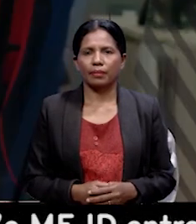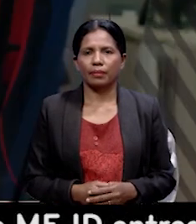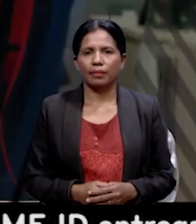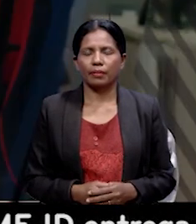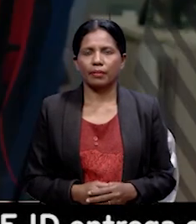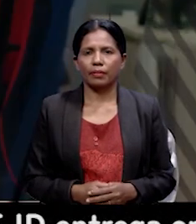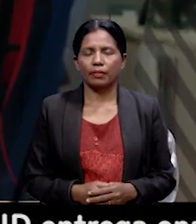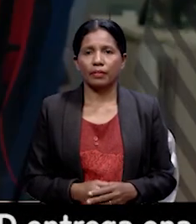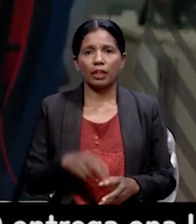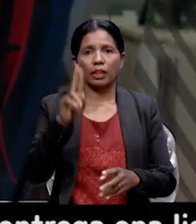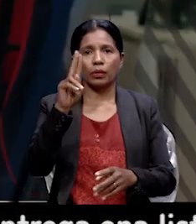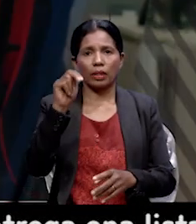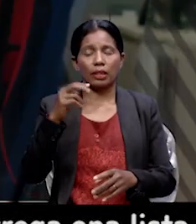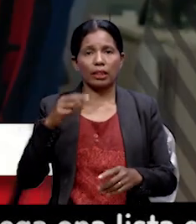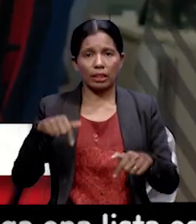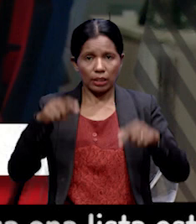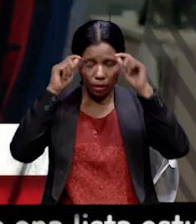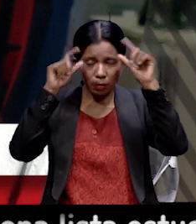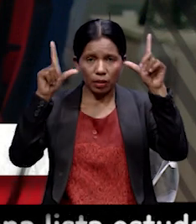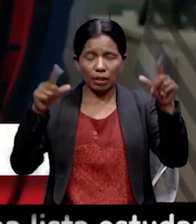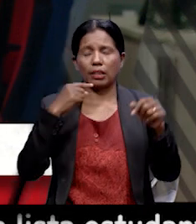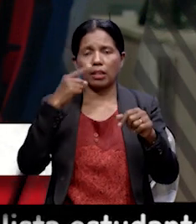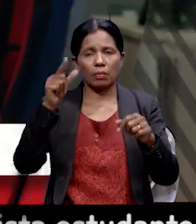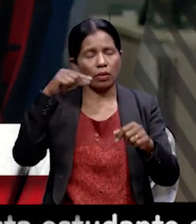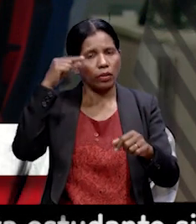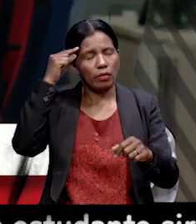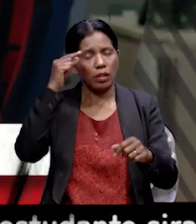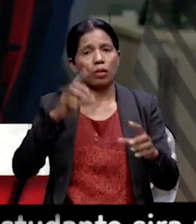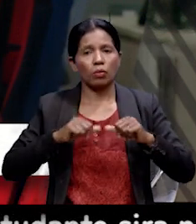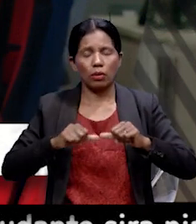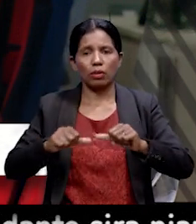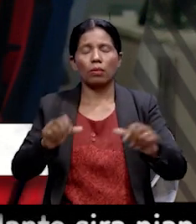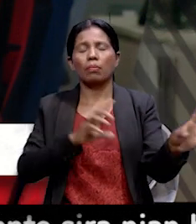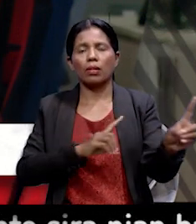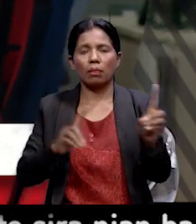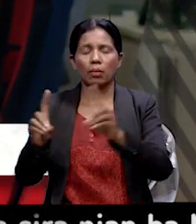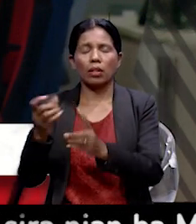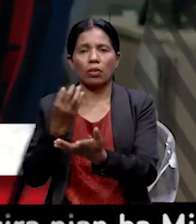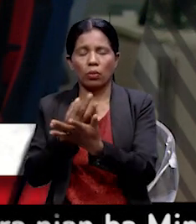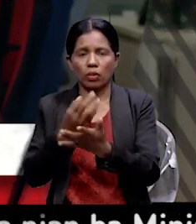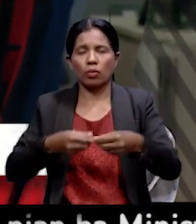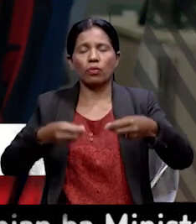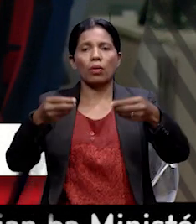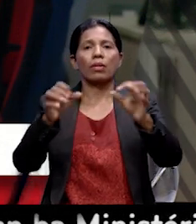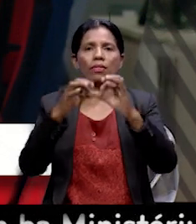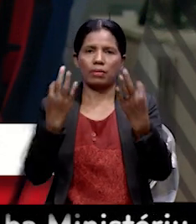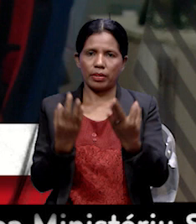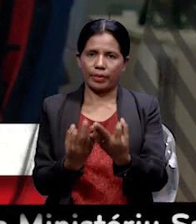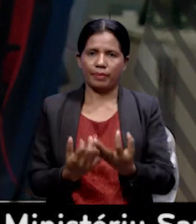Nações Unidas e Timor-Leste recomenda ao governo a continuar a implementar subsídio para o Macaim.